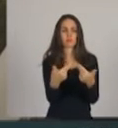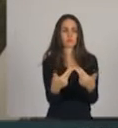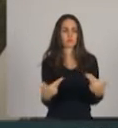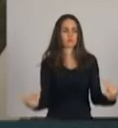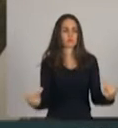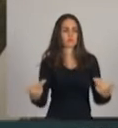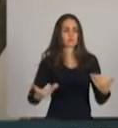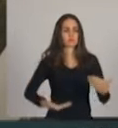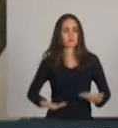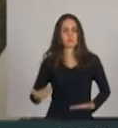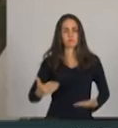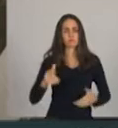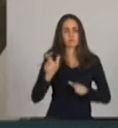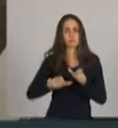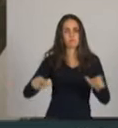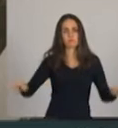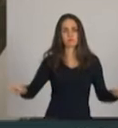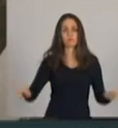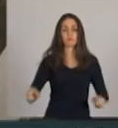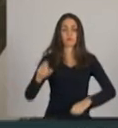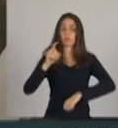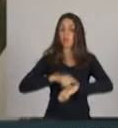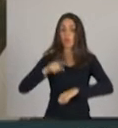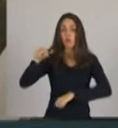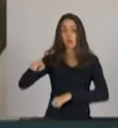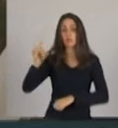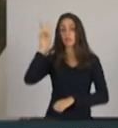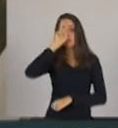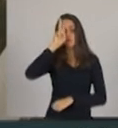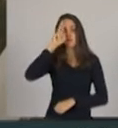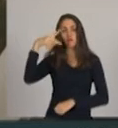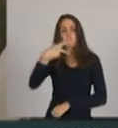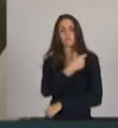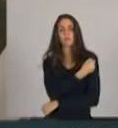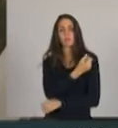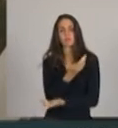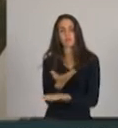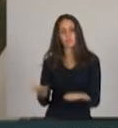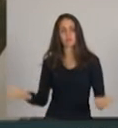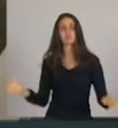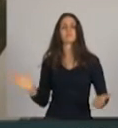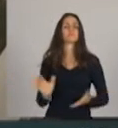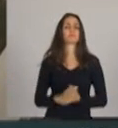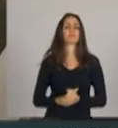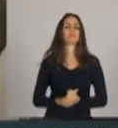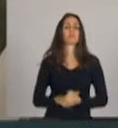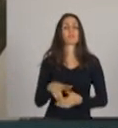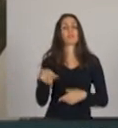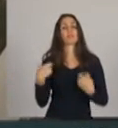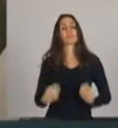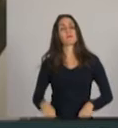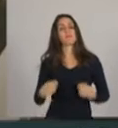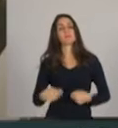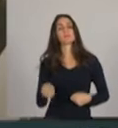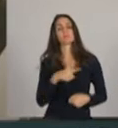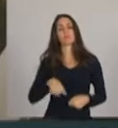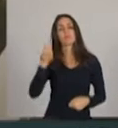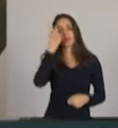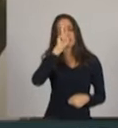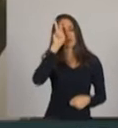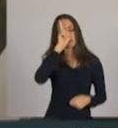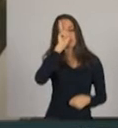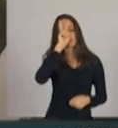servir a população. Está na hora deles serem lembrados. A necessidade que nós